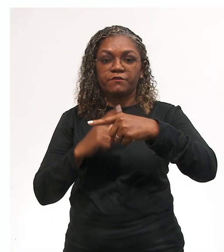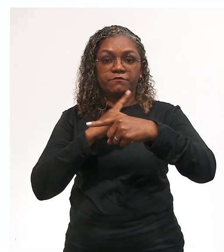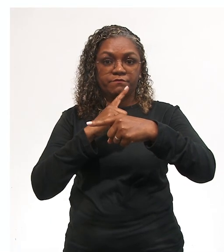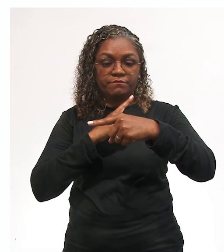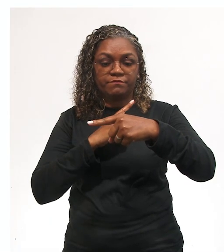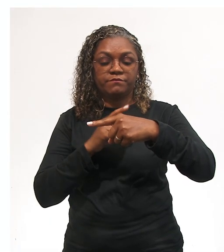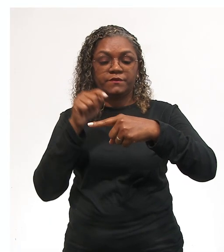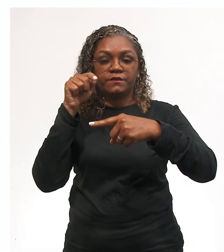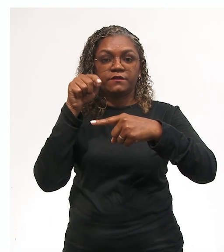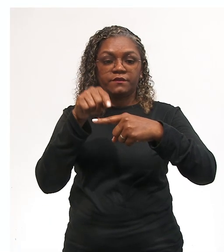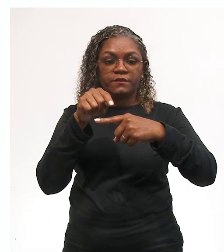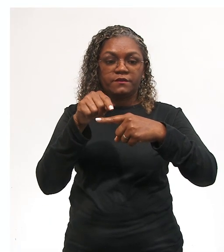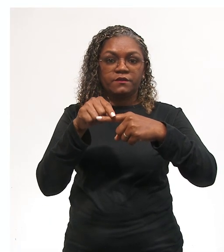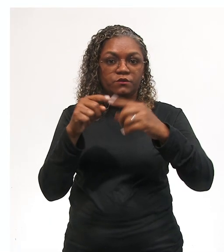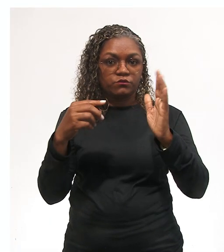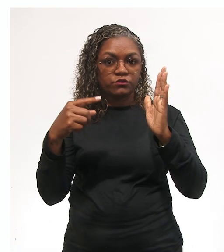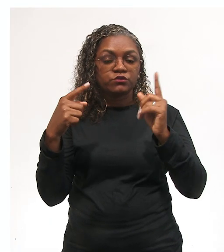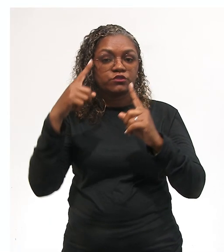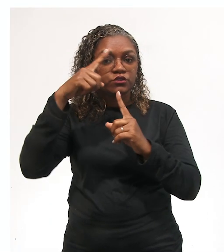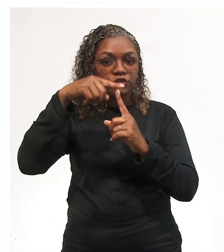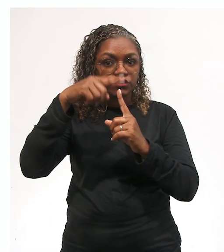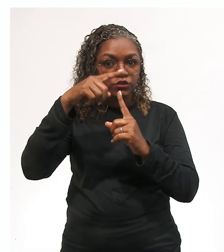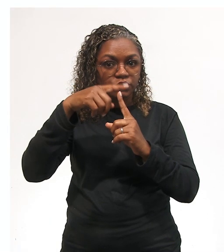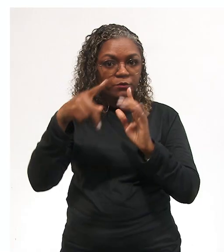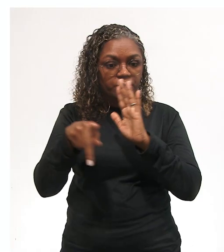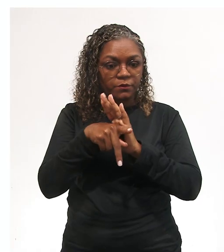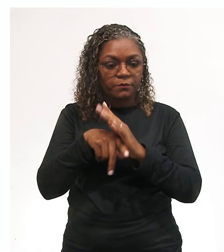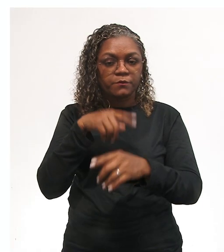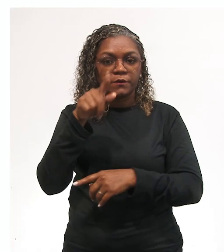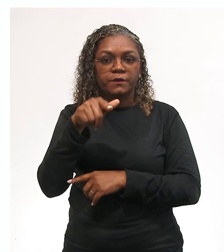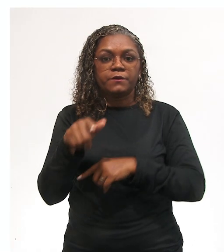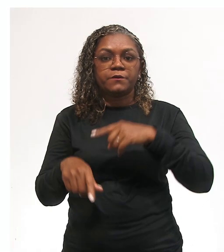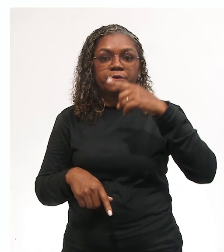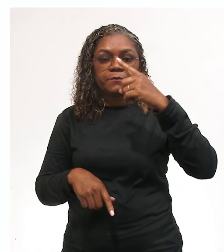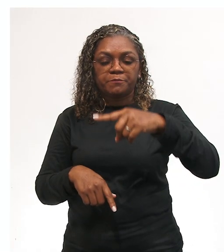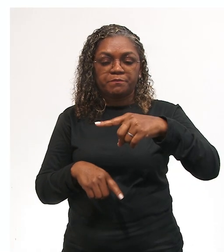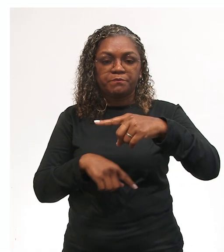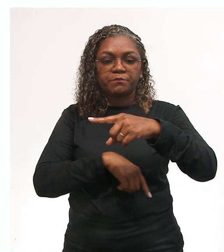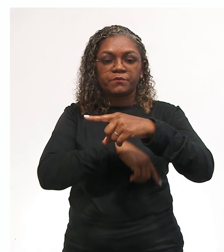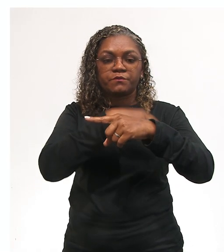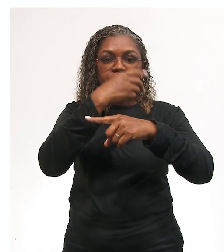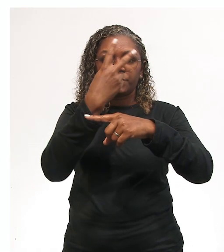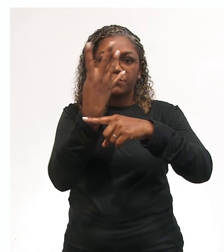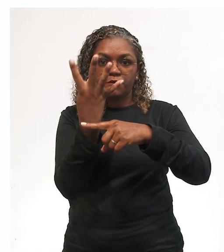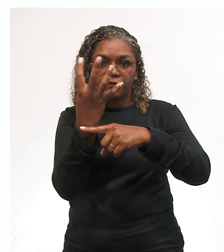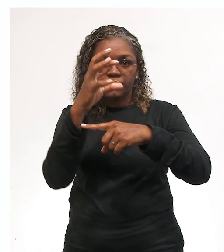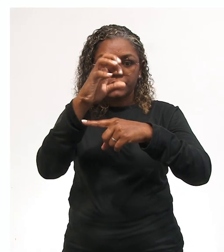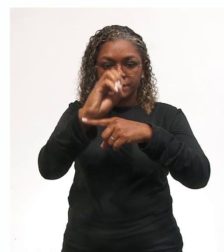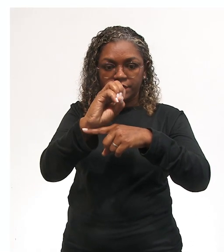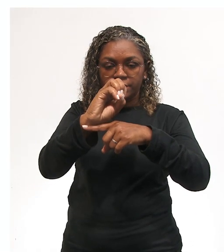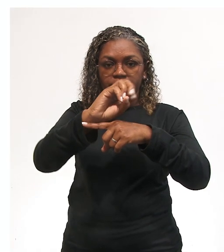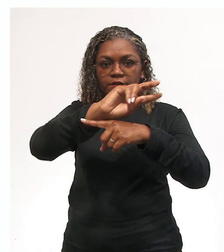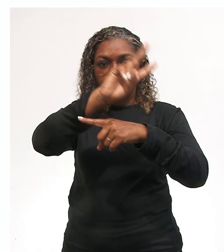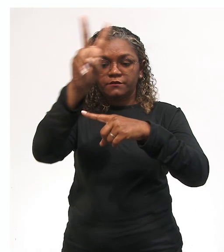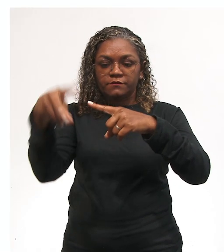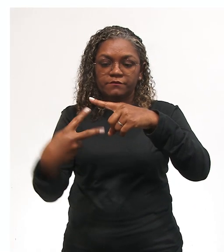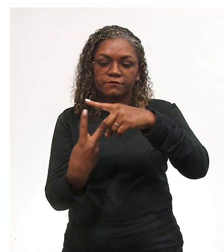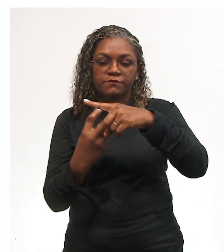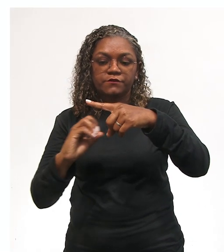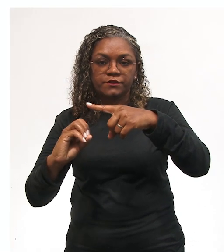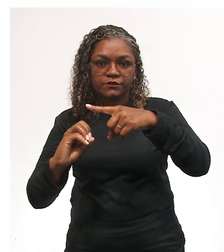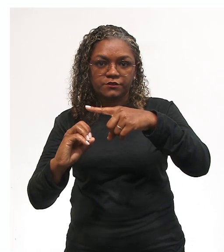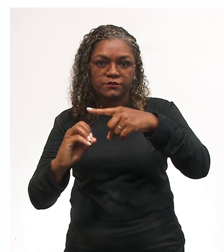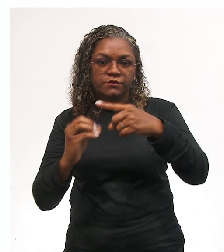a razão, o modelo de comparação de razão, a gente coloca dentro de uma fração e analisa como é essa